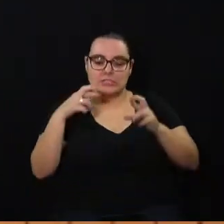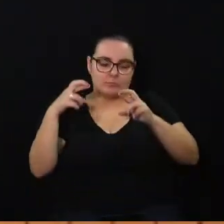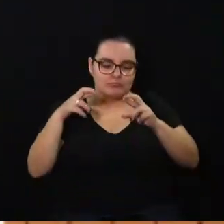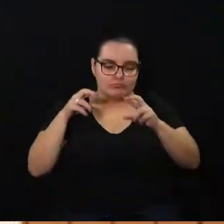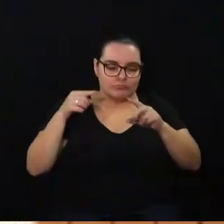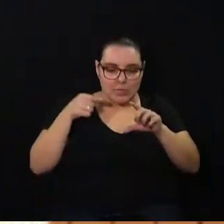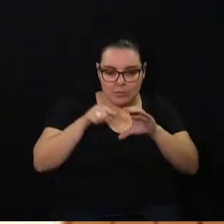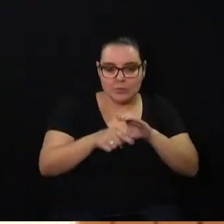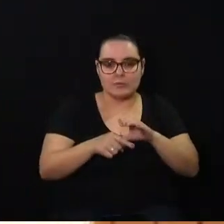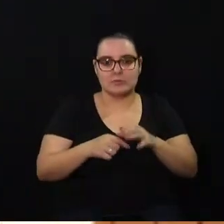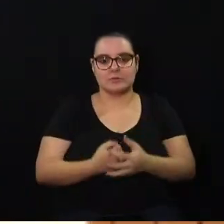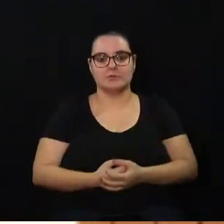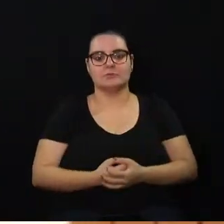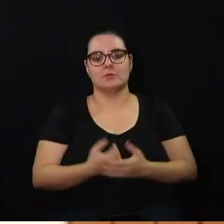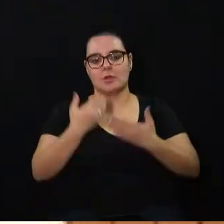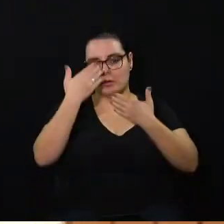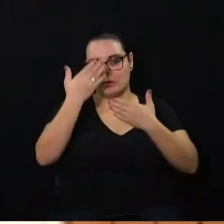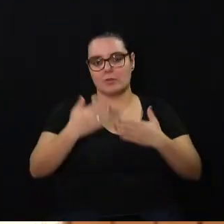obrigado